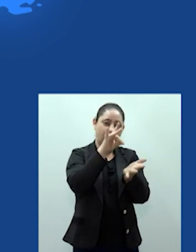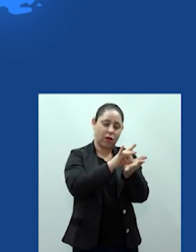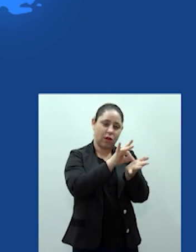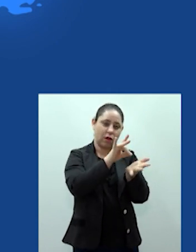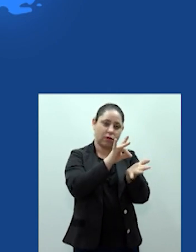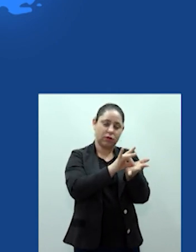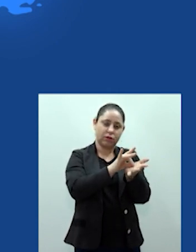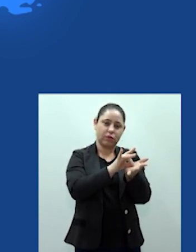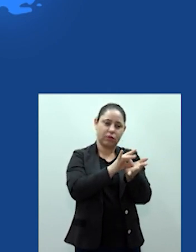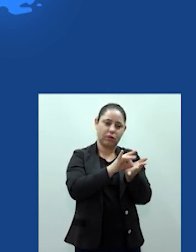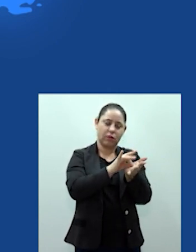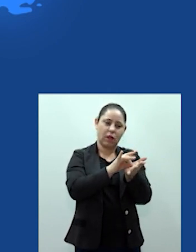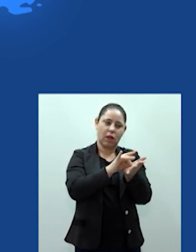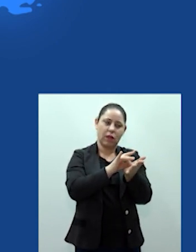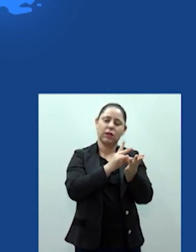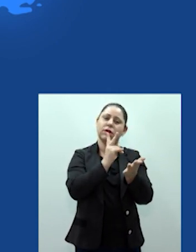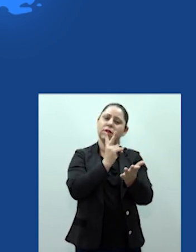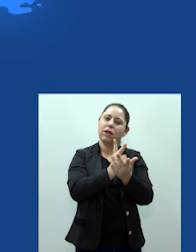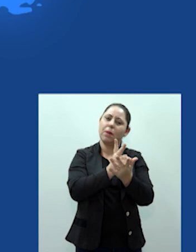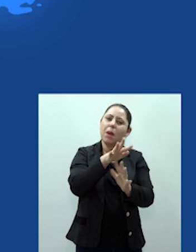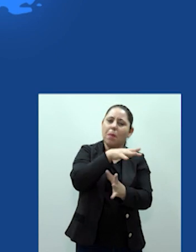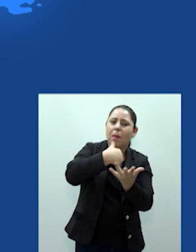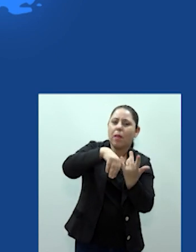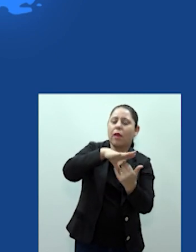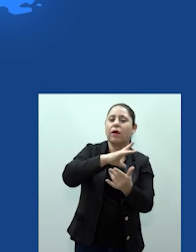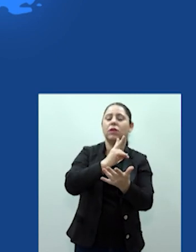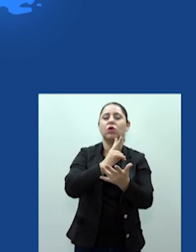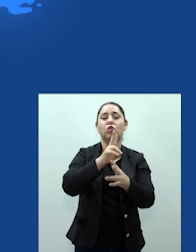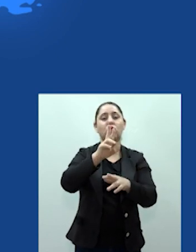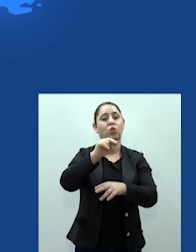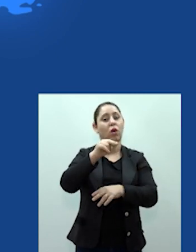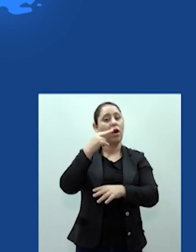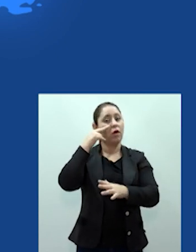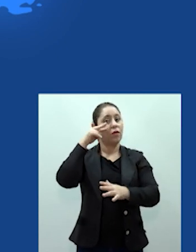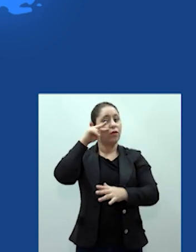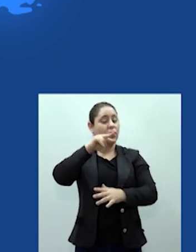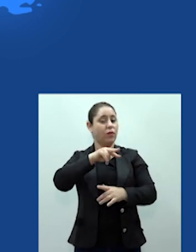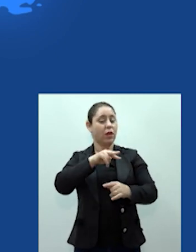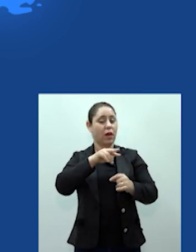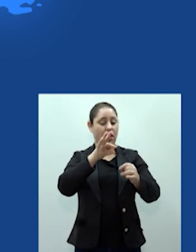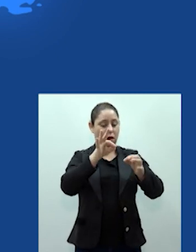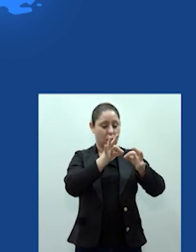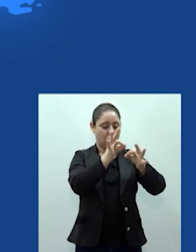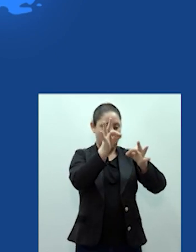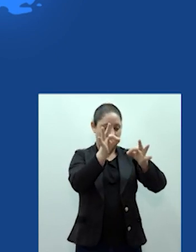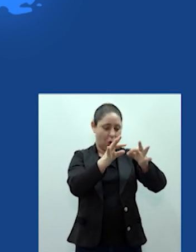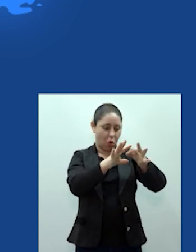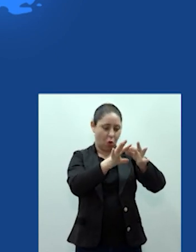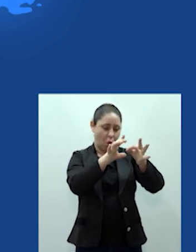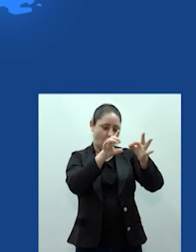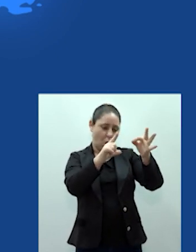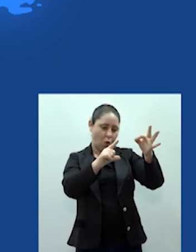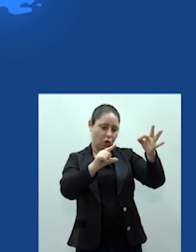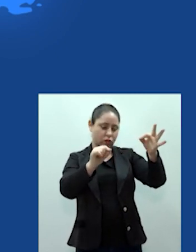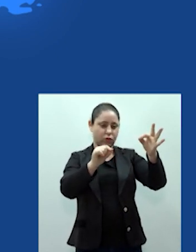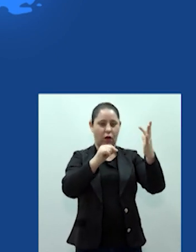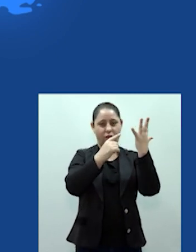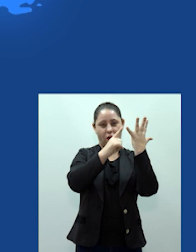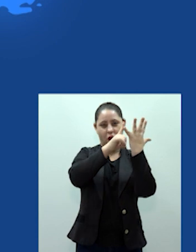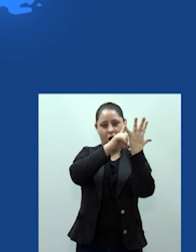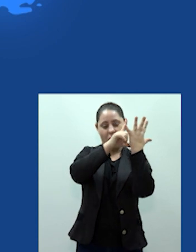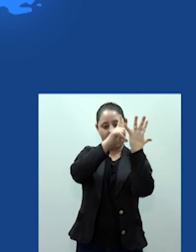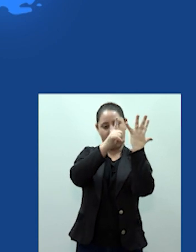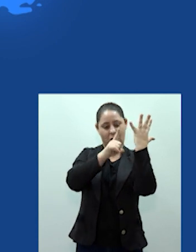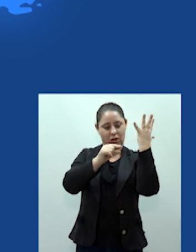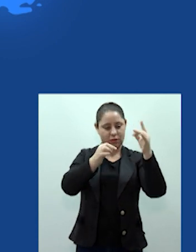mais realista. Então, eu sempre fiz essas misturas, assim. Eu nunca vi ninguém bordando na folha. Então,